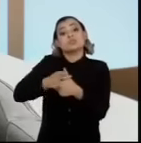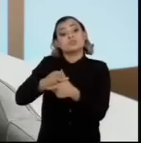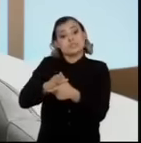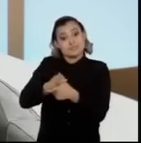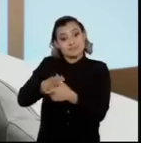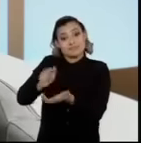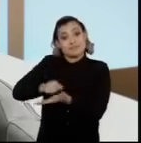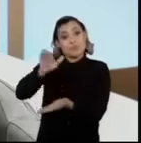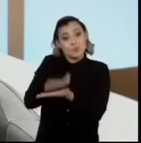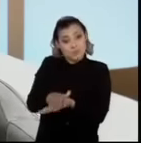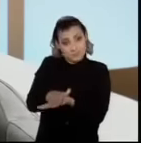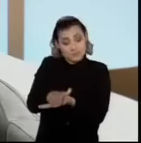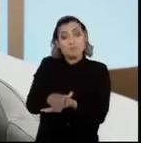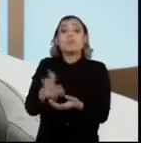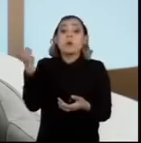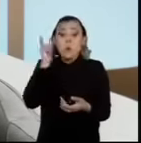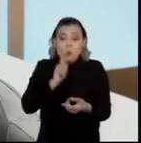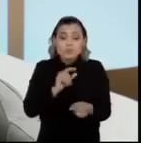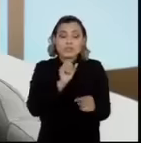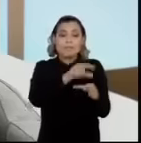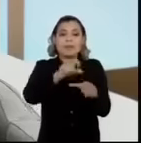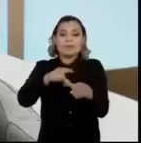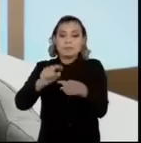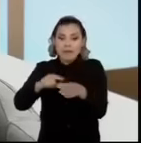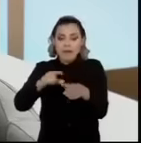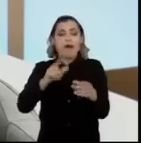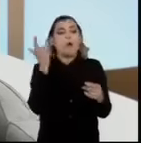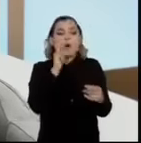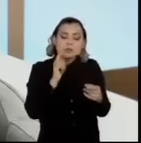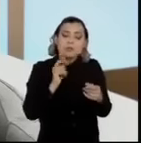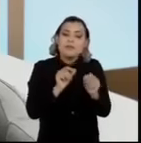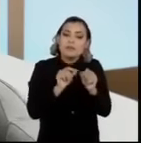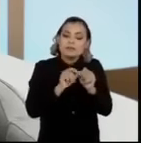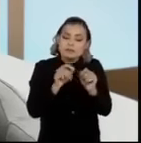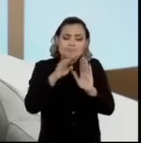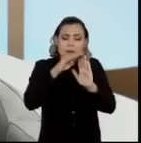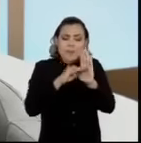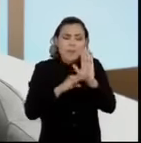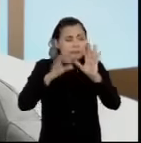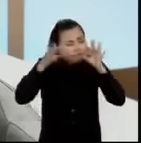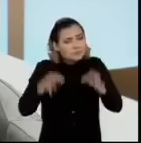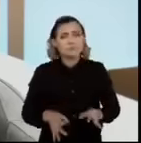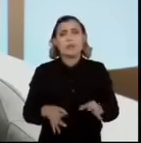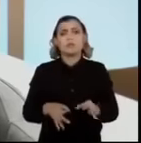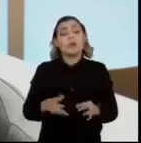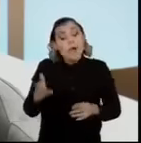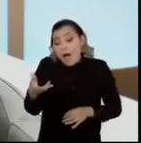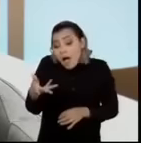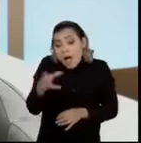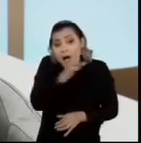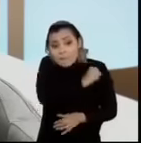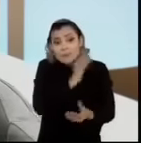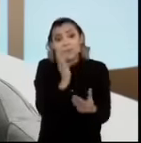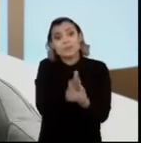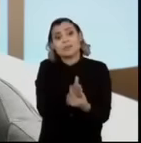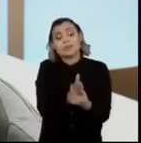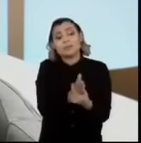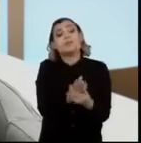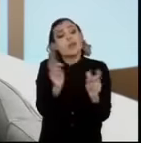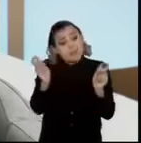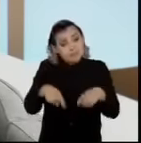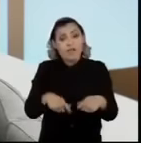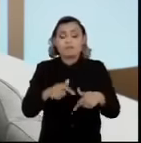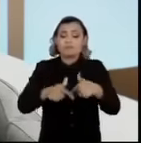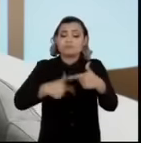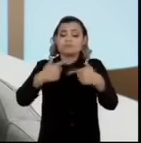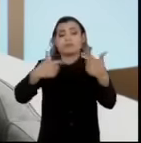medidas de reparação ambiental, ou seja, dá efetividade ao processo sancionatório. Em certos casos pode haver, inclusive, uma mudança parcial